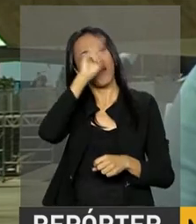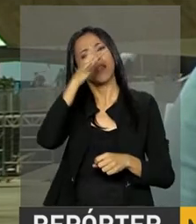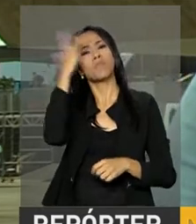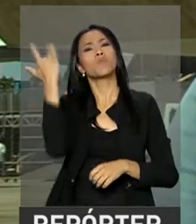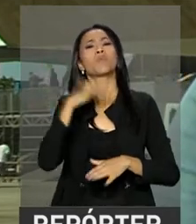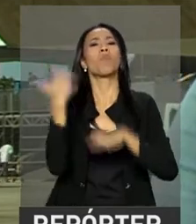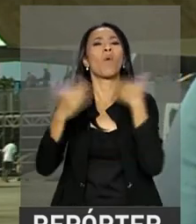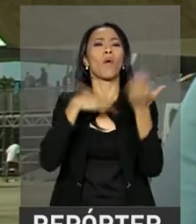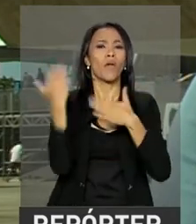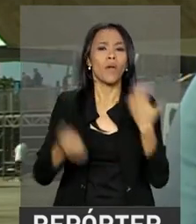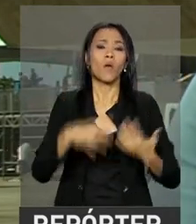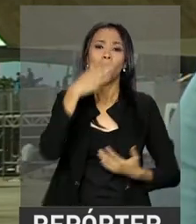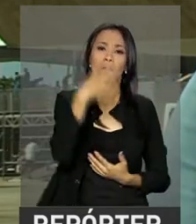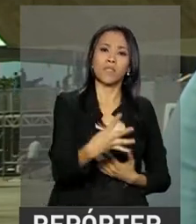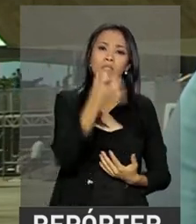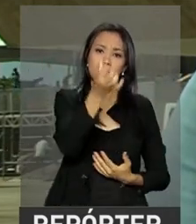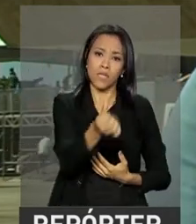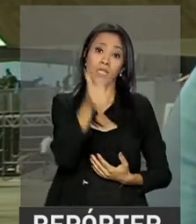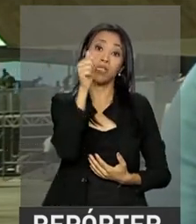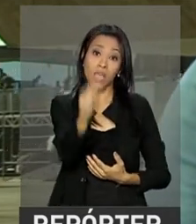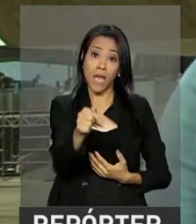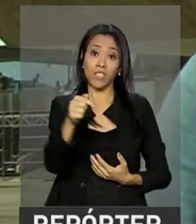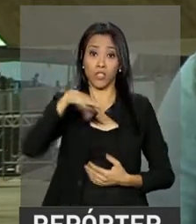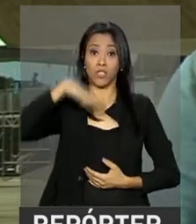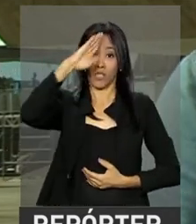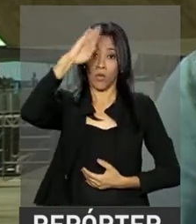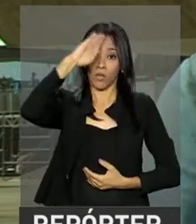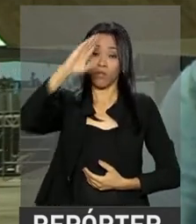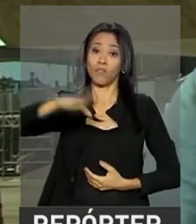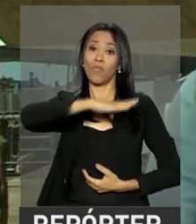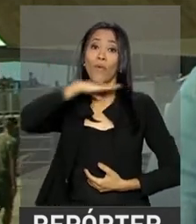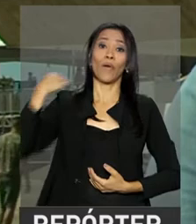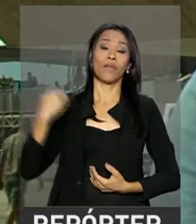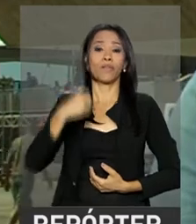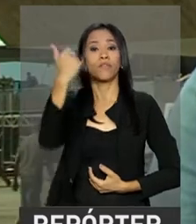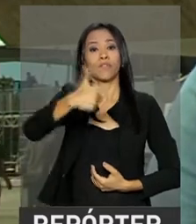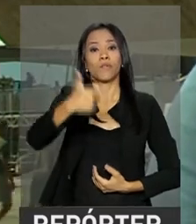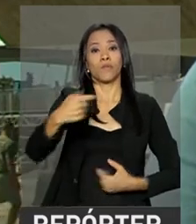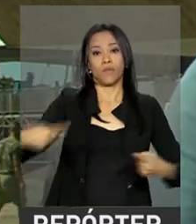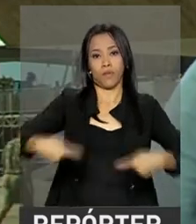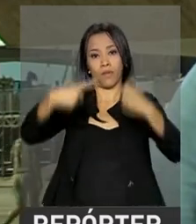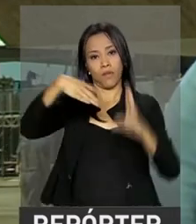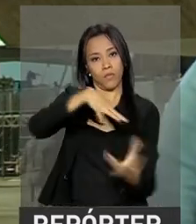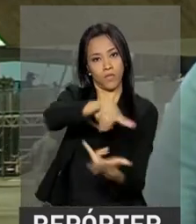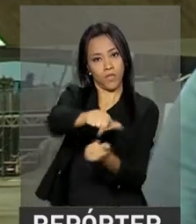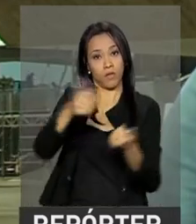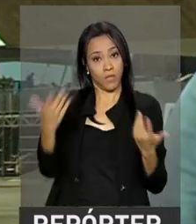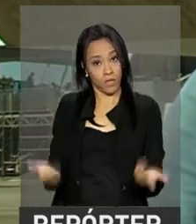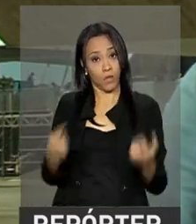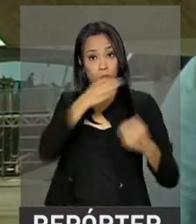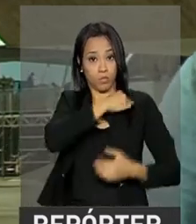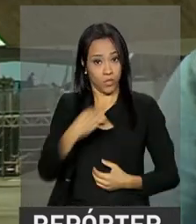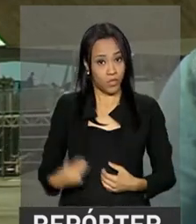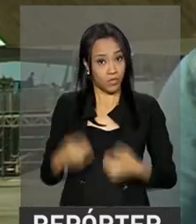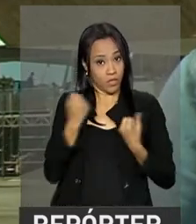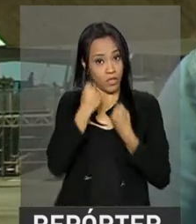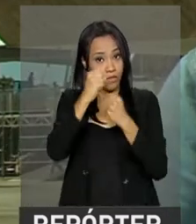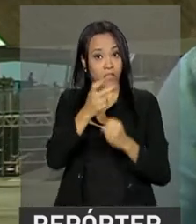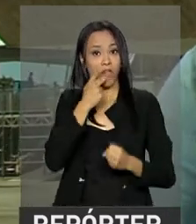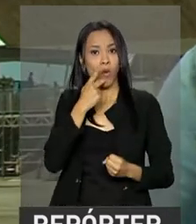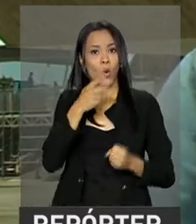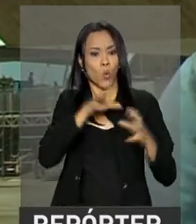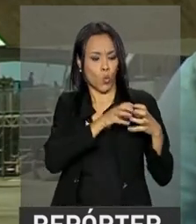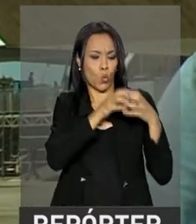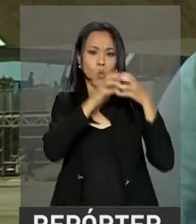aos 467 soldados mortos na Segunda Guerra Mundial. Para o ministro da Defesa, Raul Jungmann, o envio das